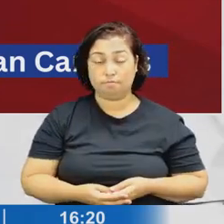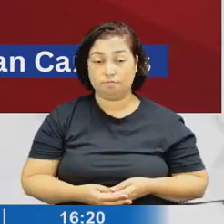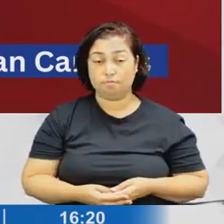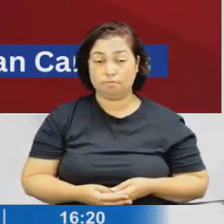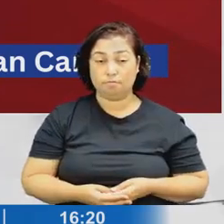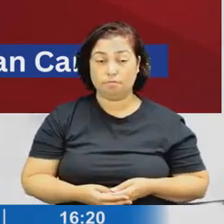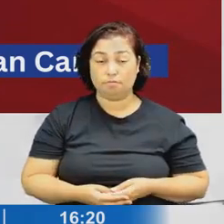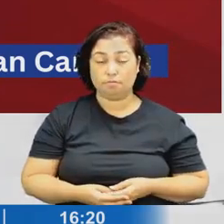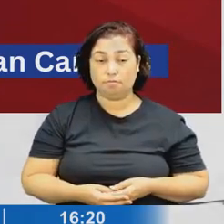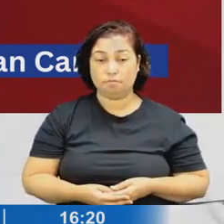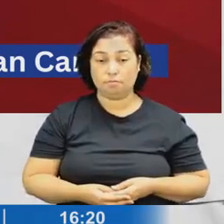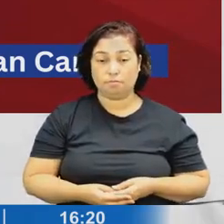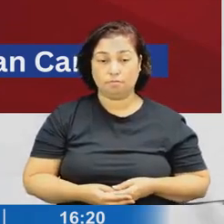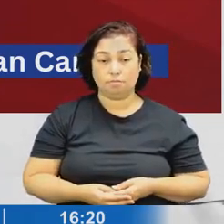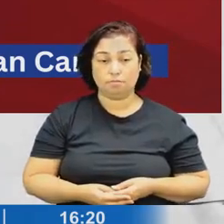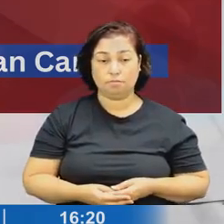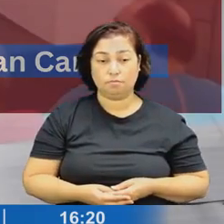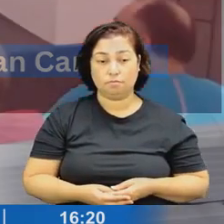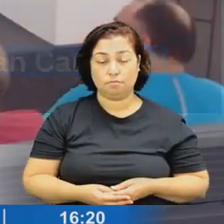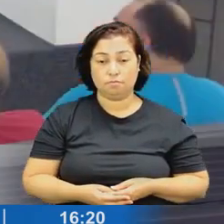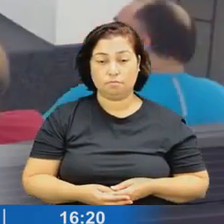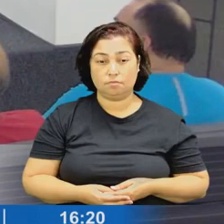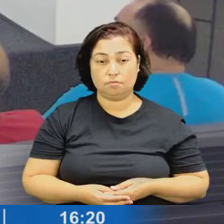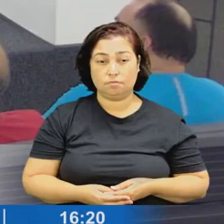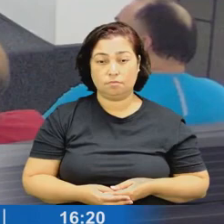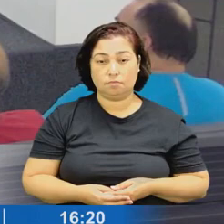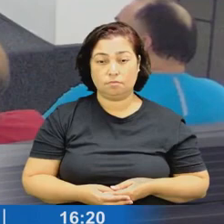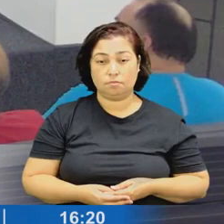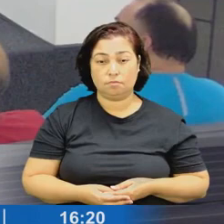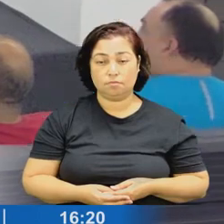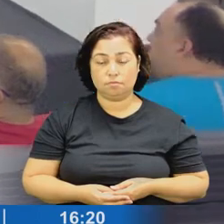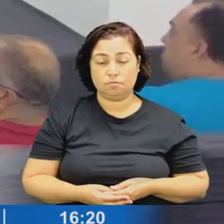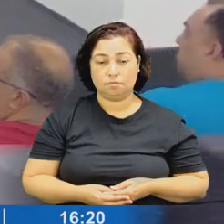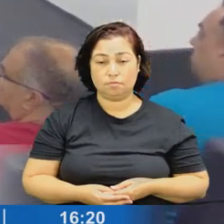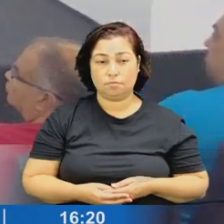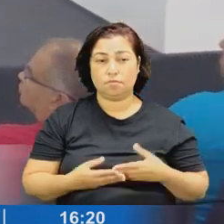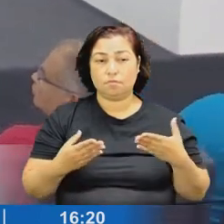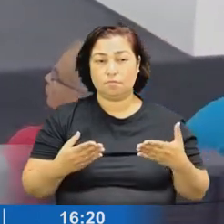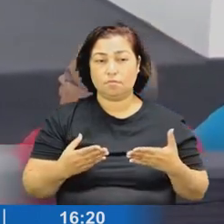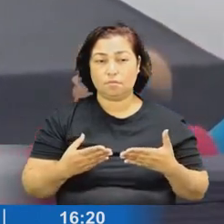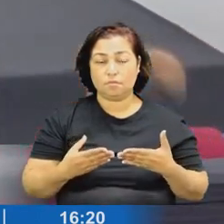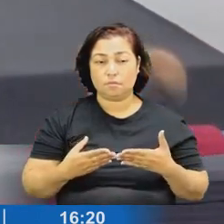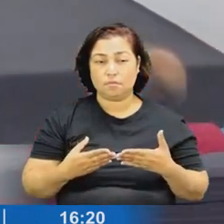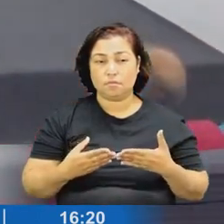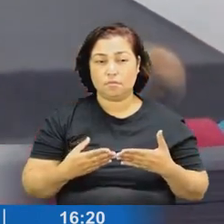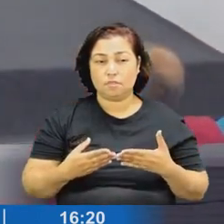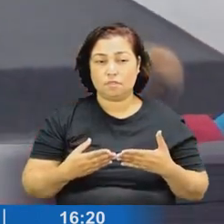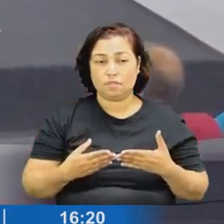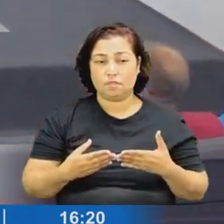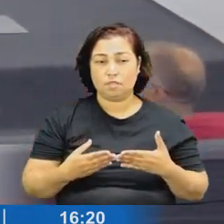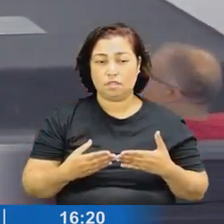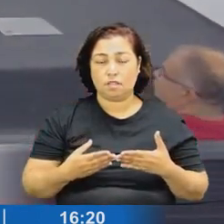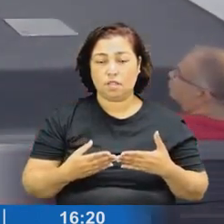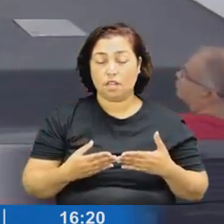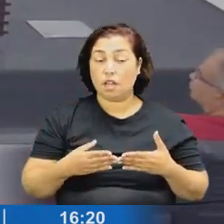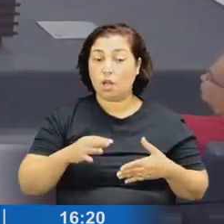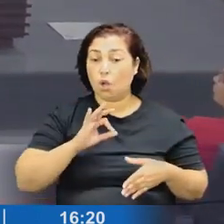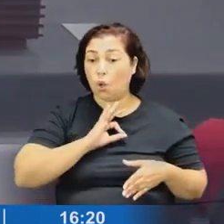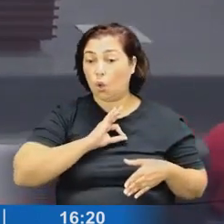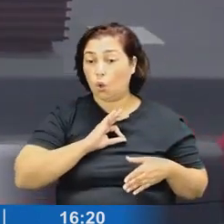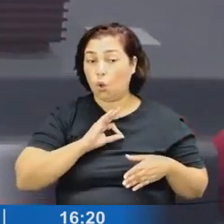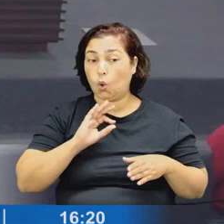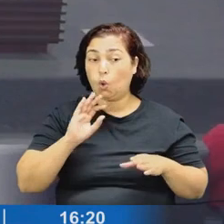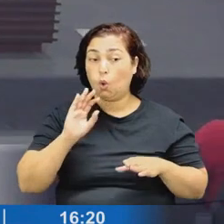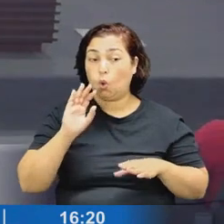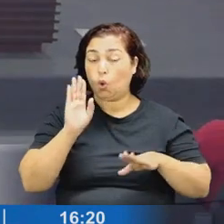é um desperdício né uma matéria uma matéria bruta daquela aí com cabelo grisalha cara de policial o cara que